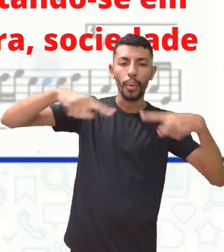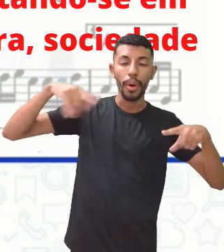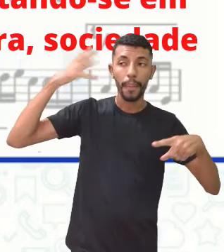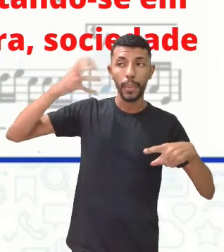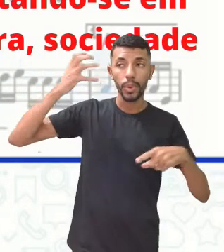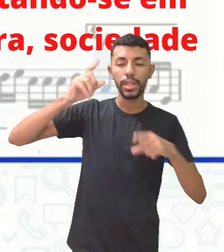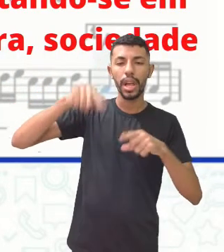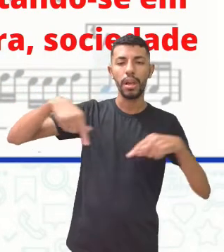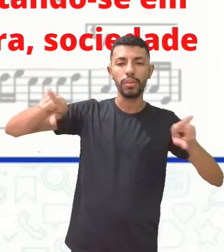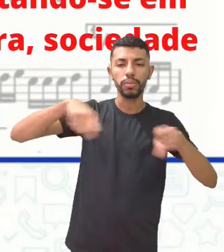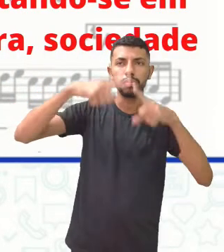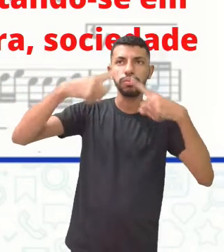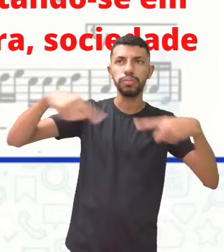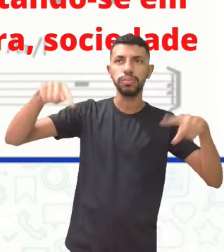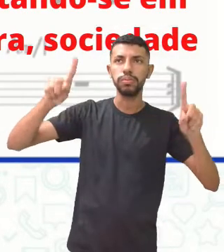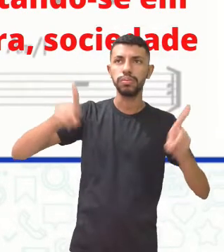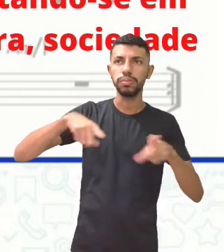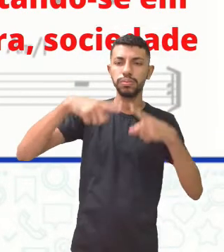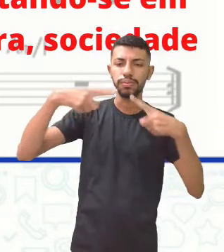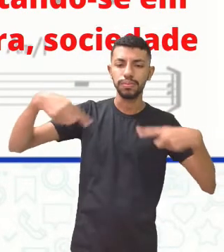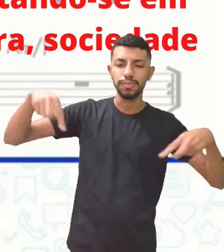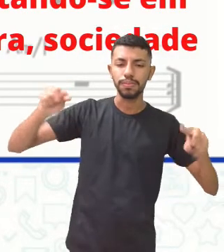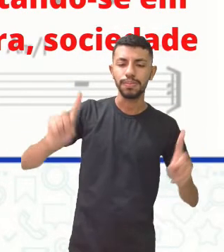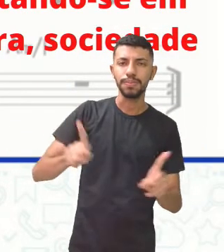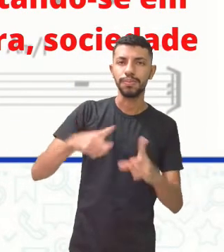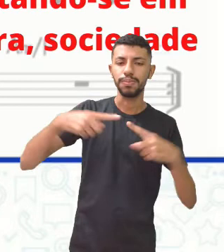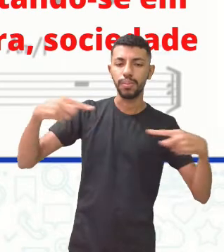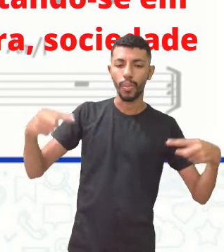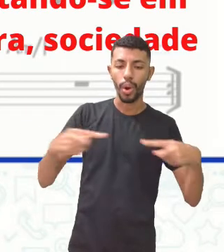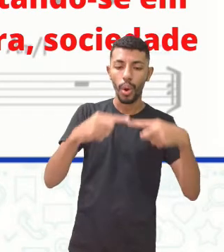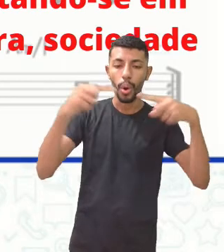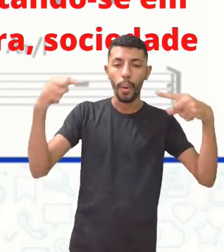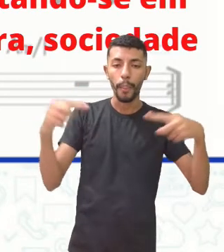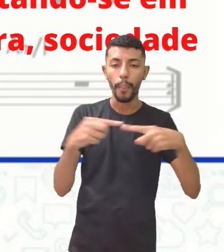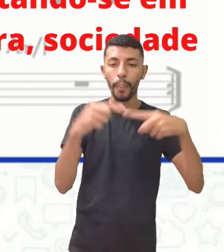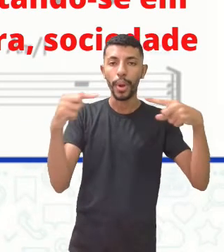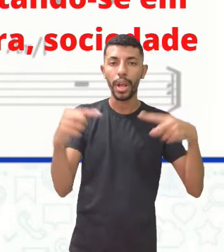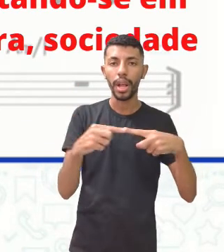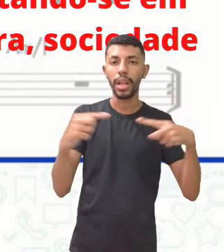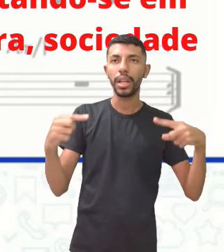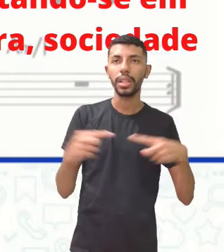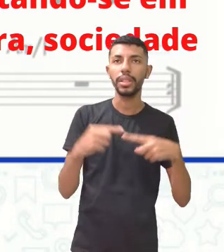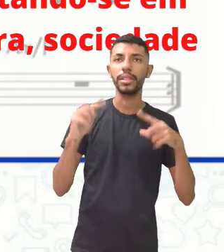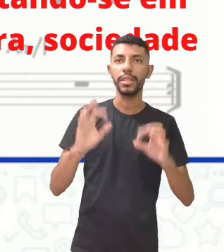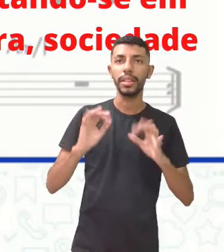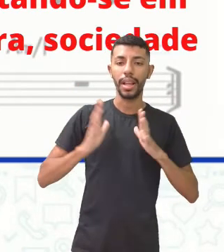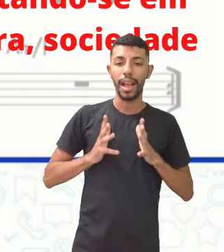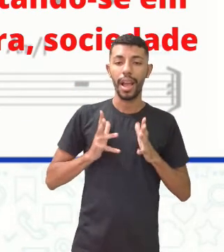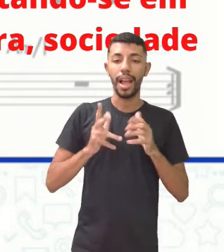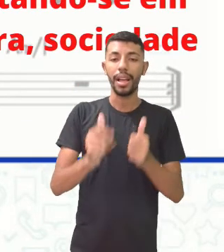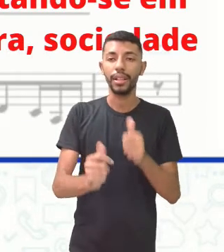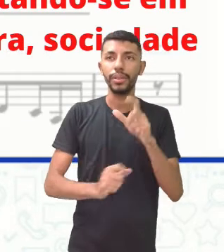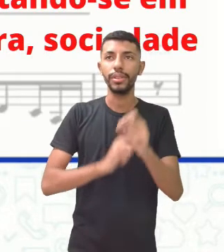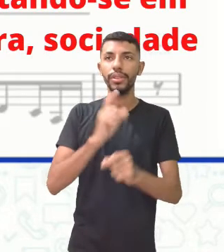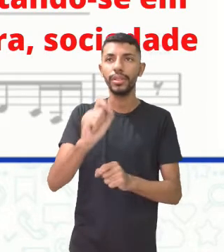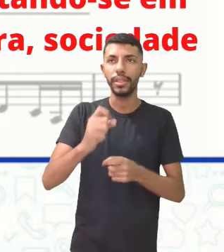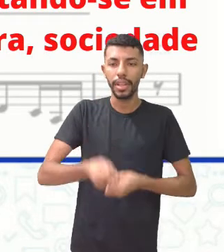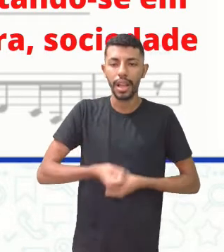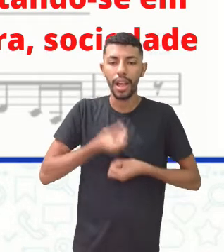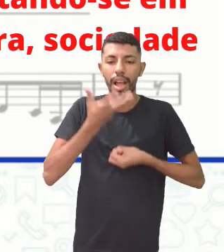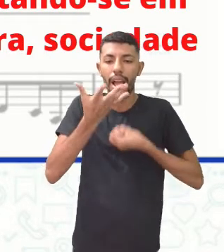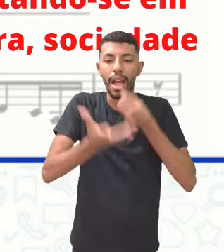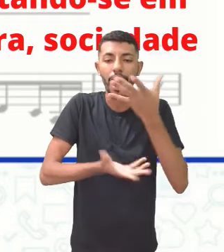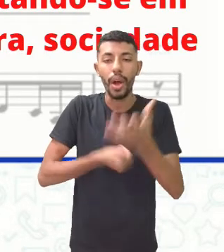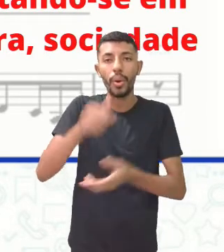expressiva de sons. Olha que sonzinho lindo que a gente está ouvindo aí de fundo, né? é a ação de se expressar através de